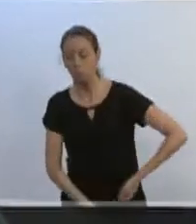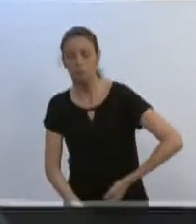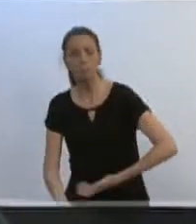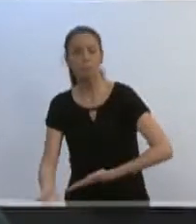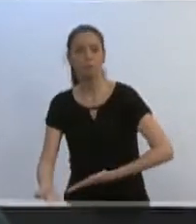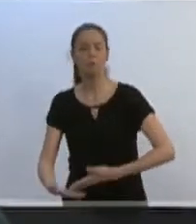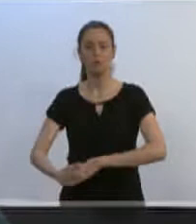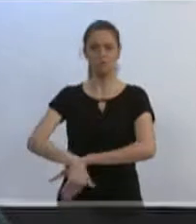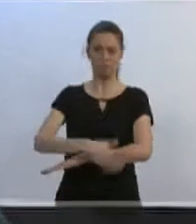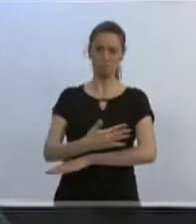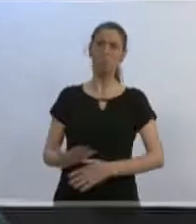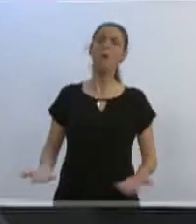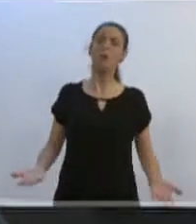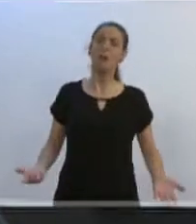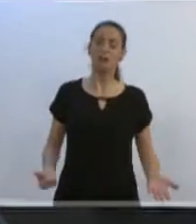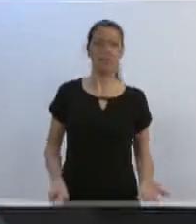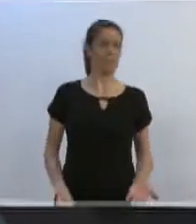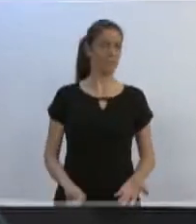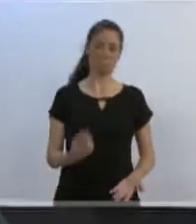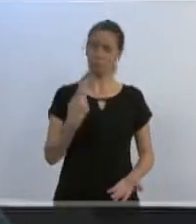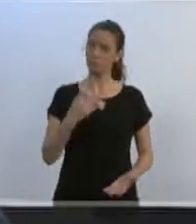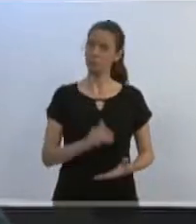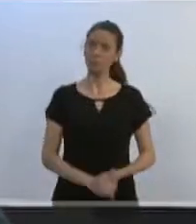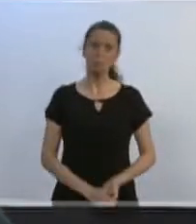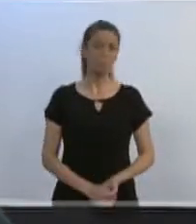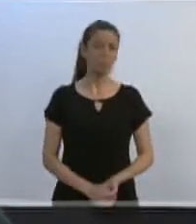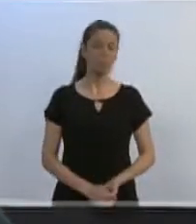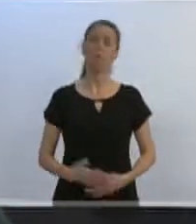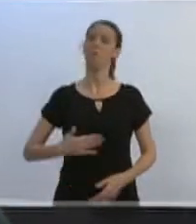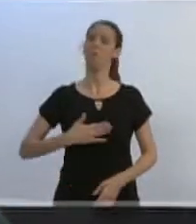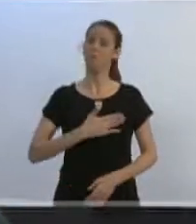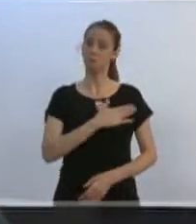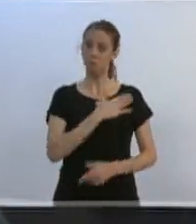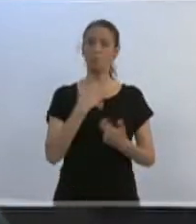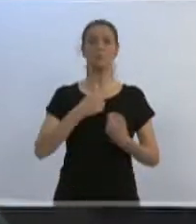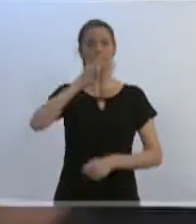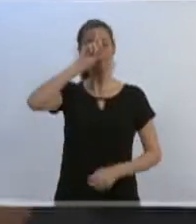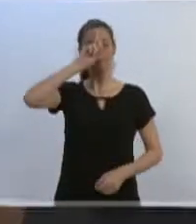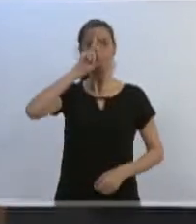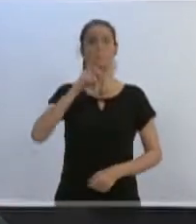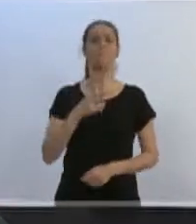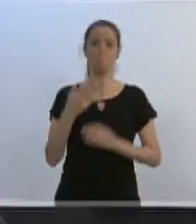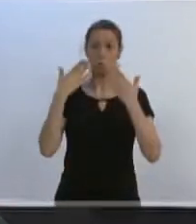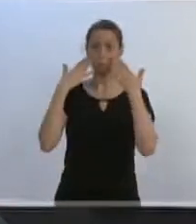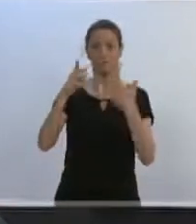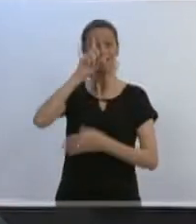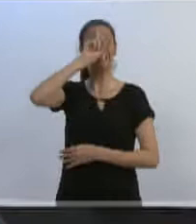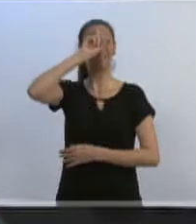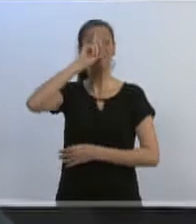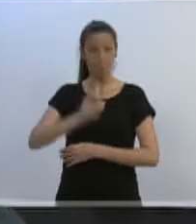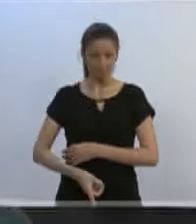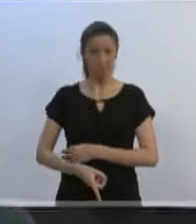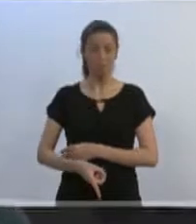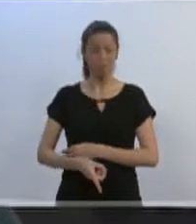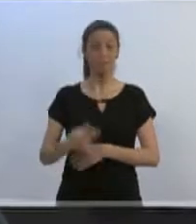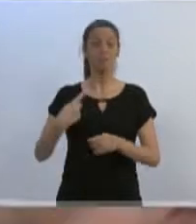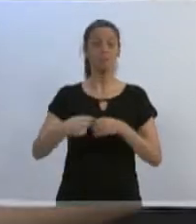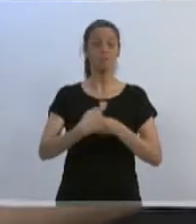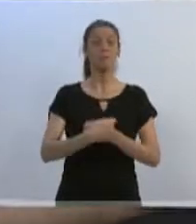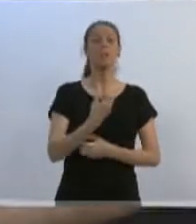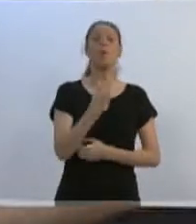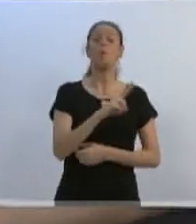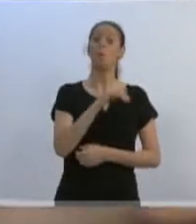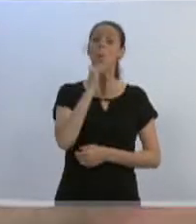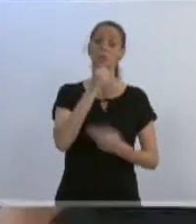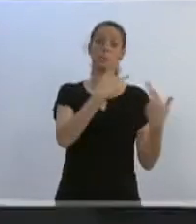absurdo é algo absurdo de uma vez por todas o prefeito mostra que manda nessa cidade ou entrega a chave para essa empresa e eles administram porque é um